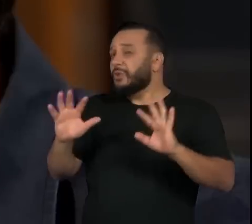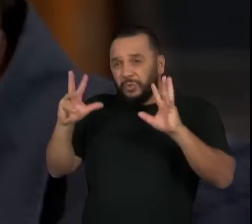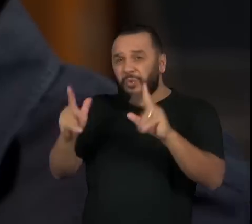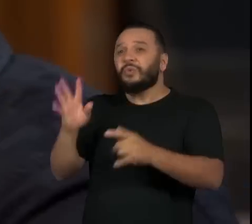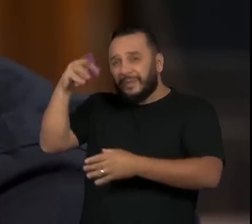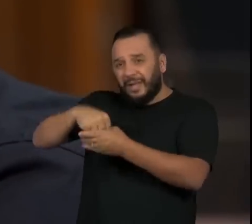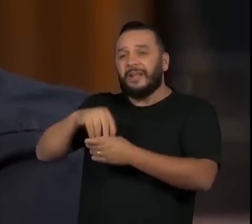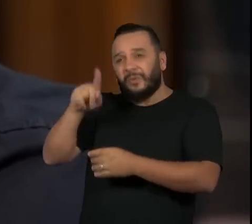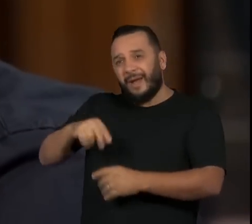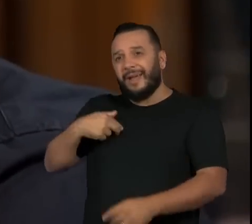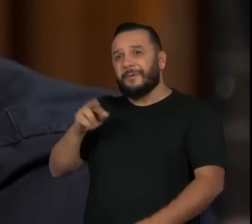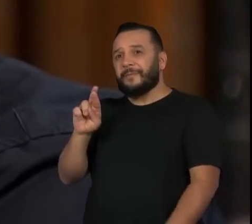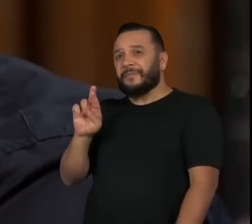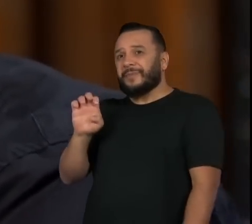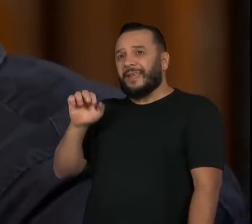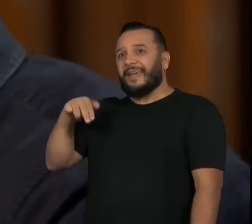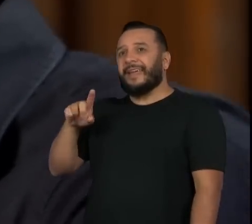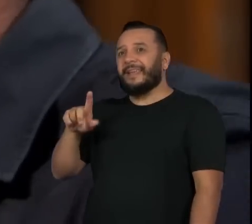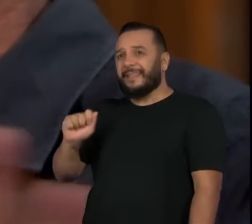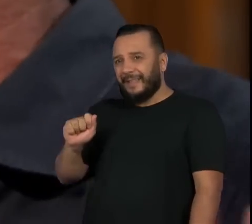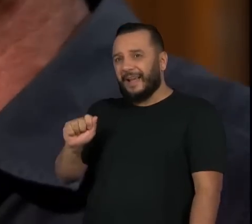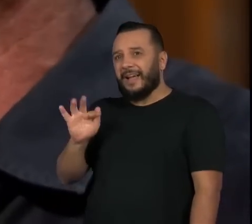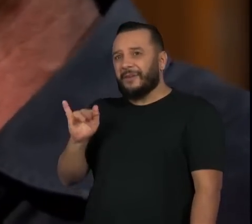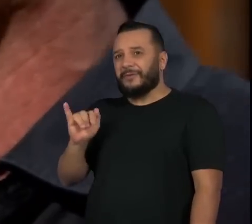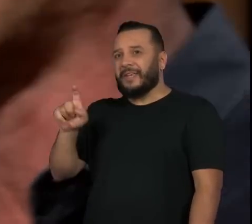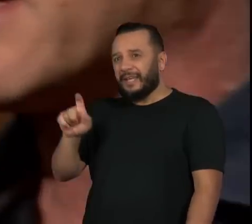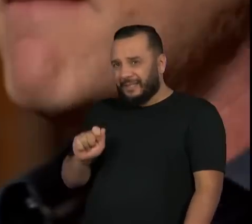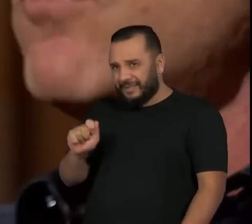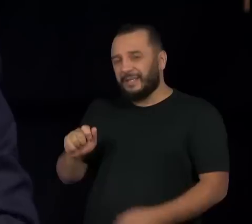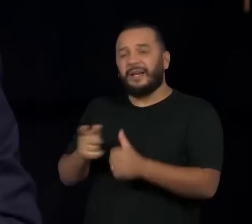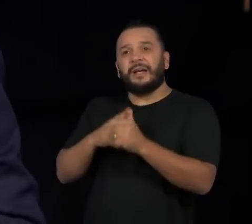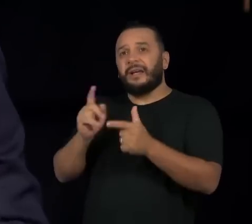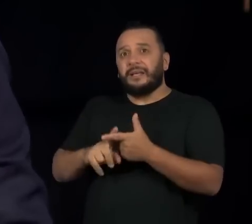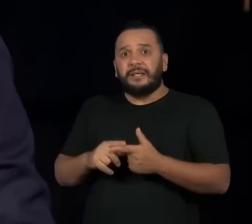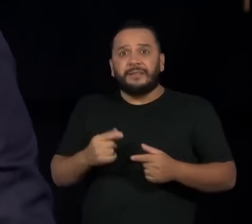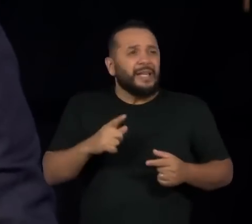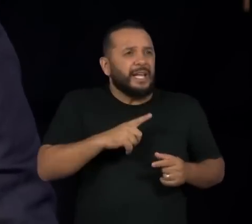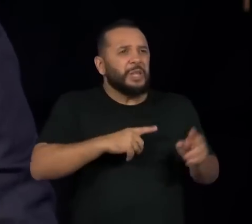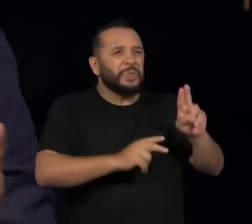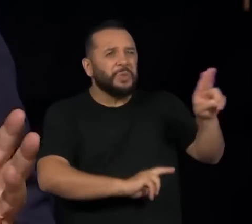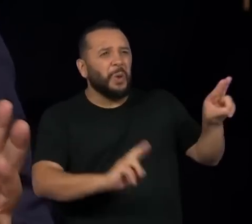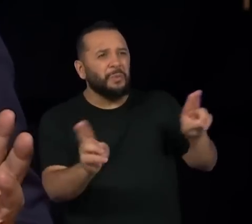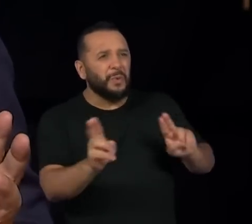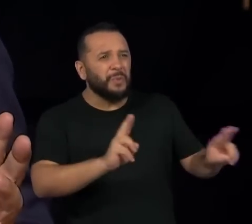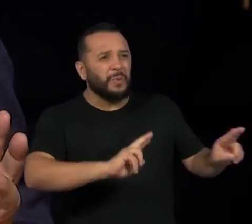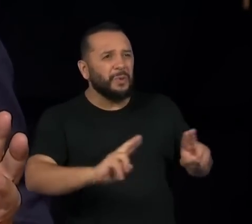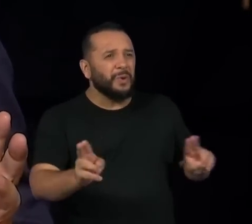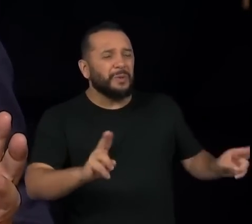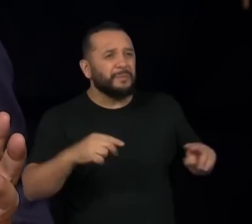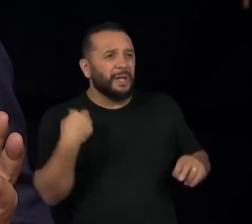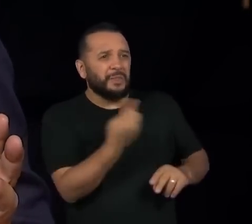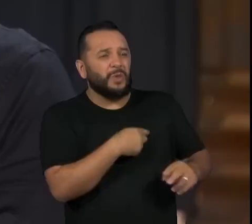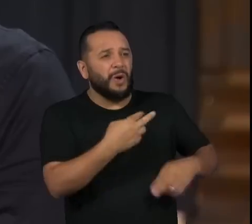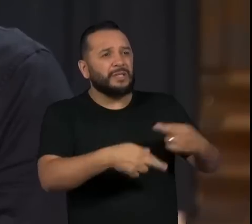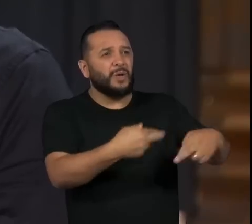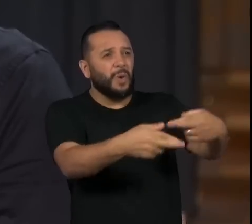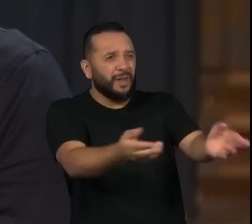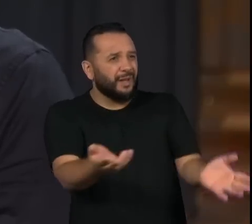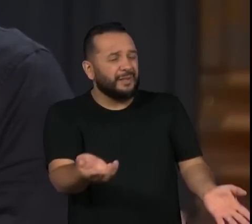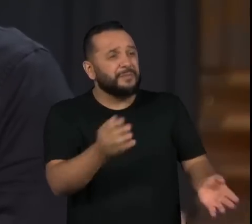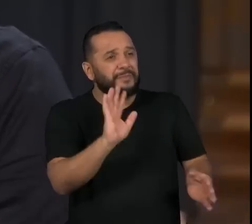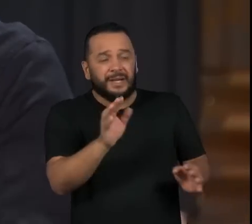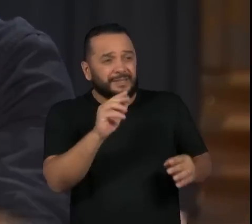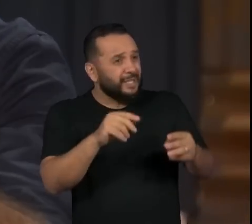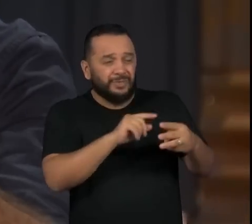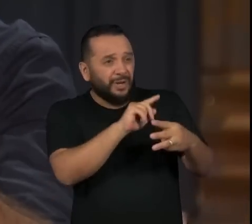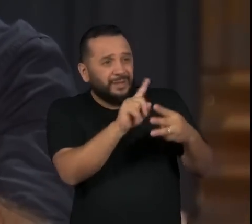uma dívida, ou um pedaço de propriedade. Não tem o terceiro, Deus, cara. é um muito monte simples. de nome pra gente ficar enrolado. É isso aí. Nessa